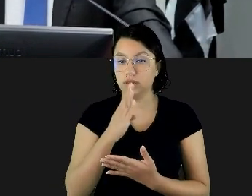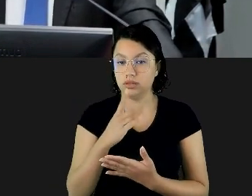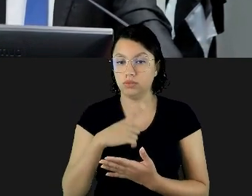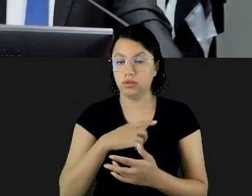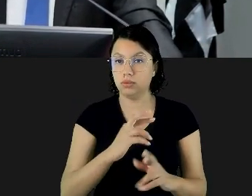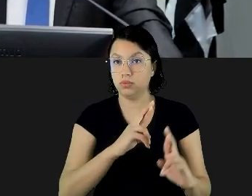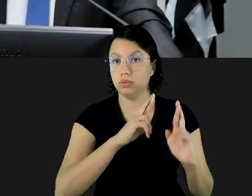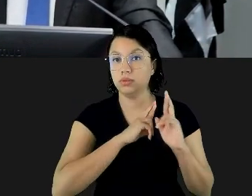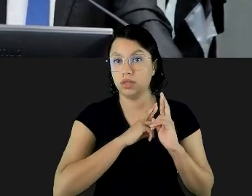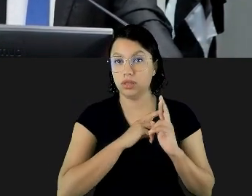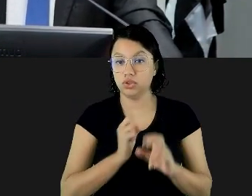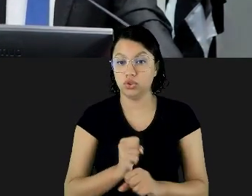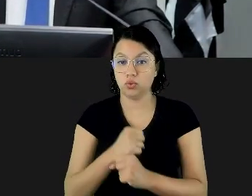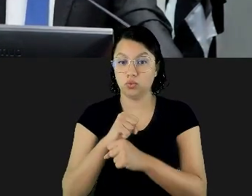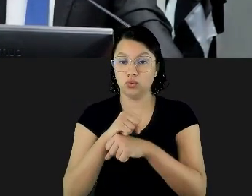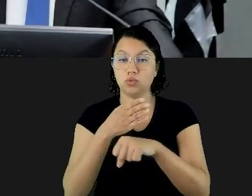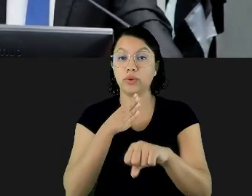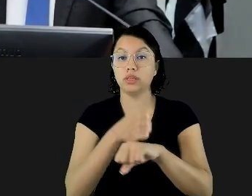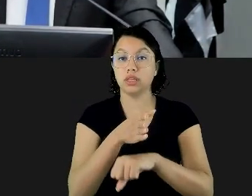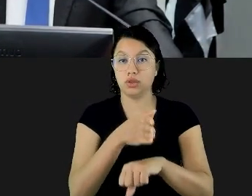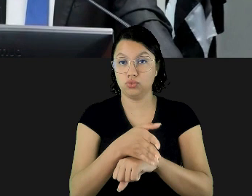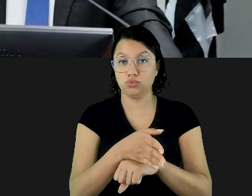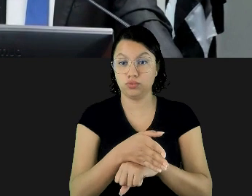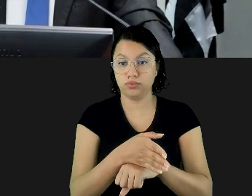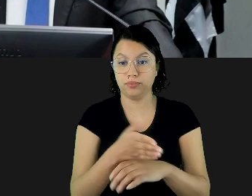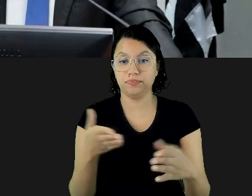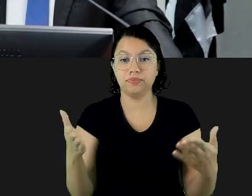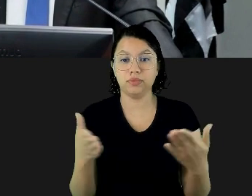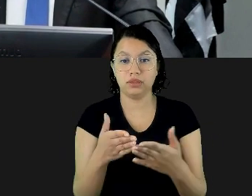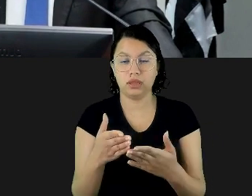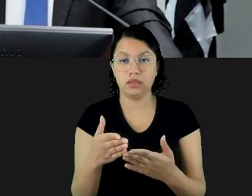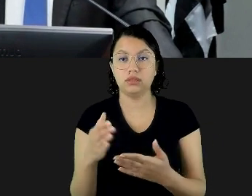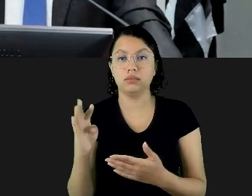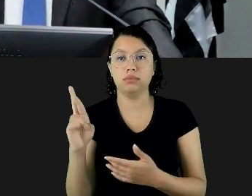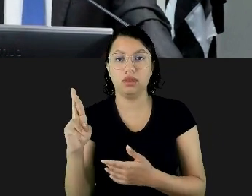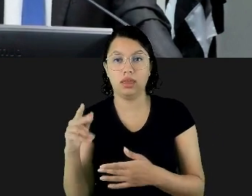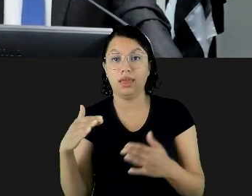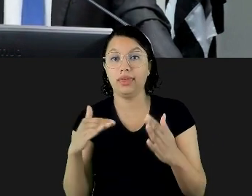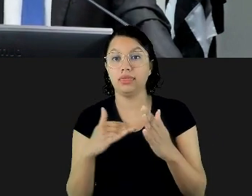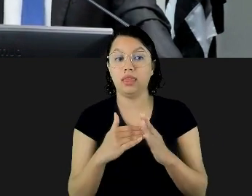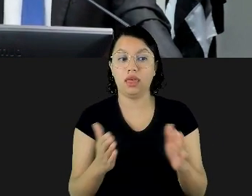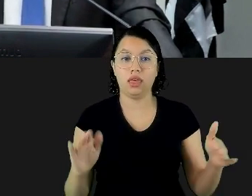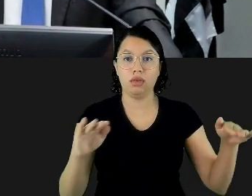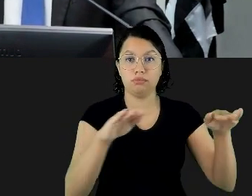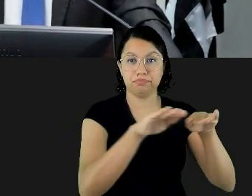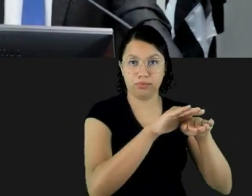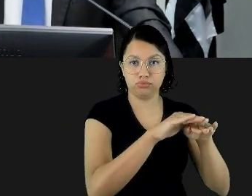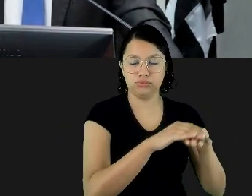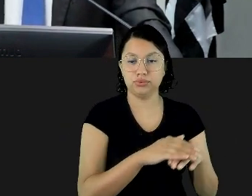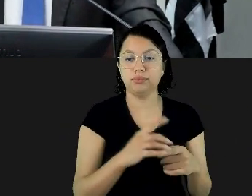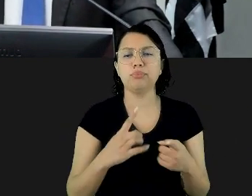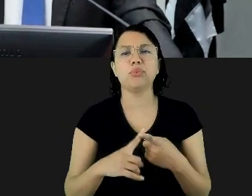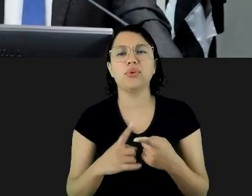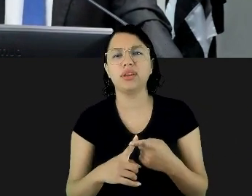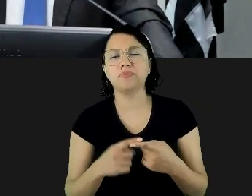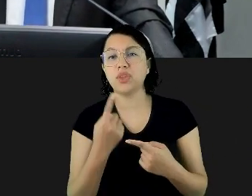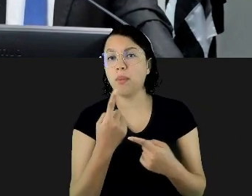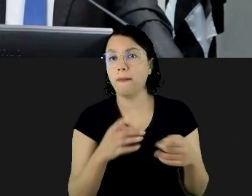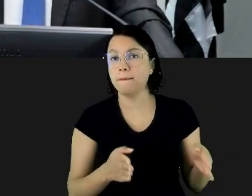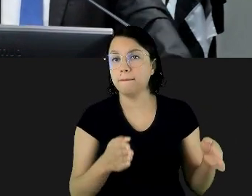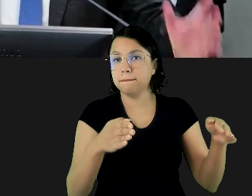os acessos dessa BR até a ponte. Por quê? Uma ponte, se